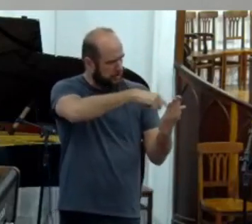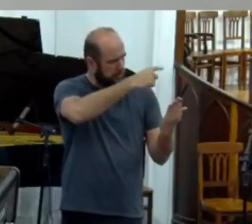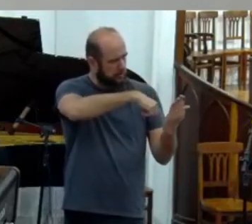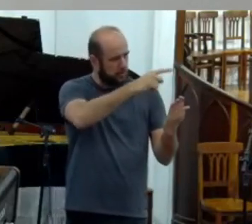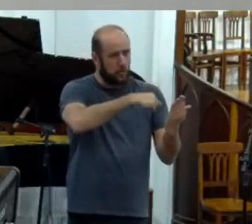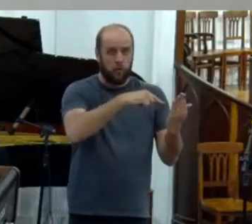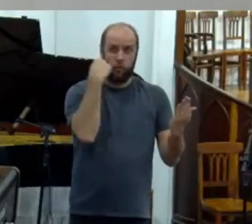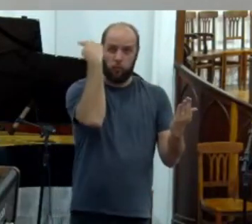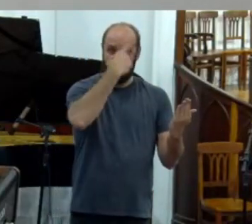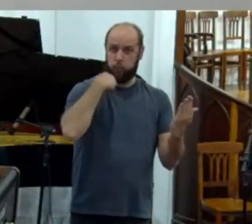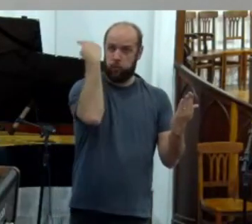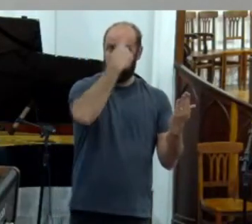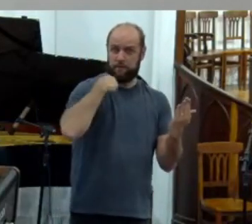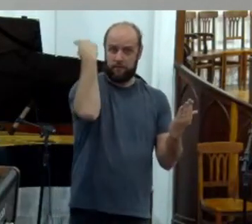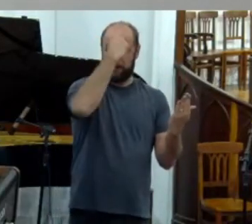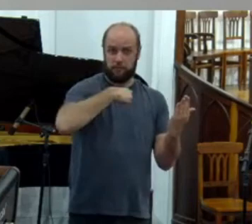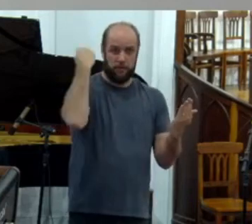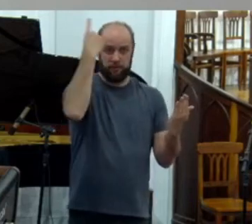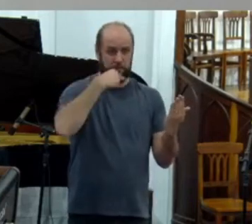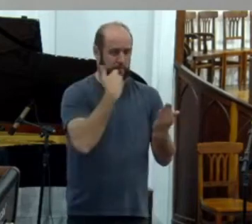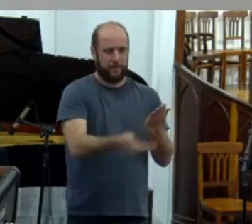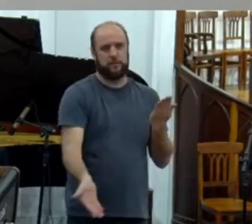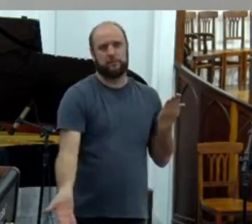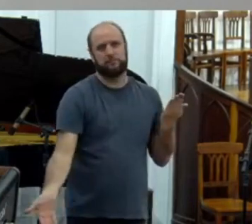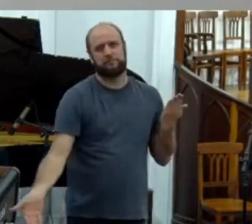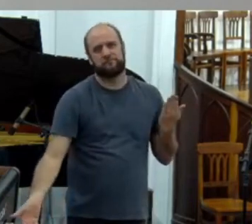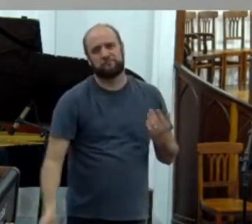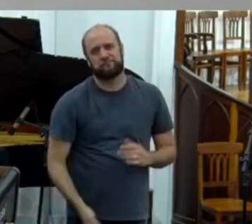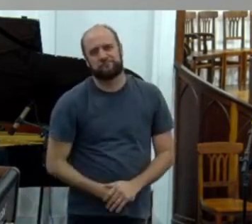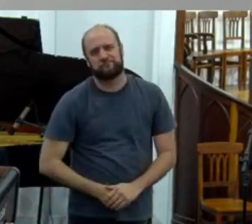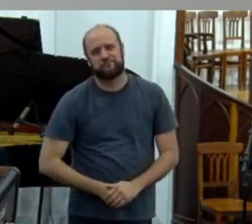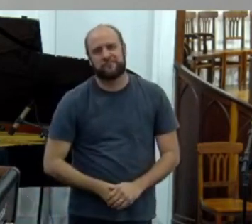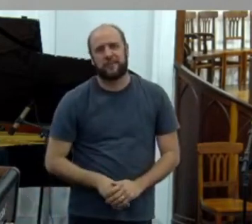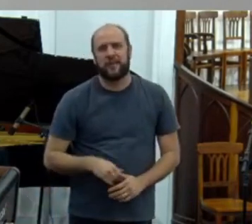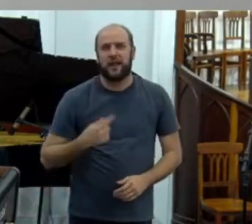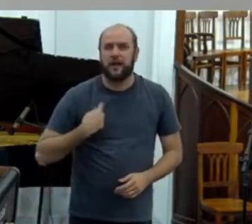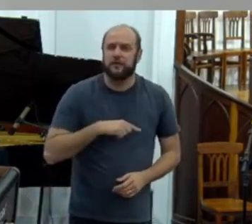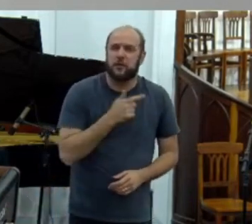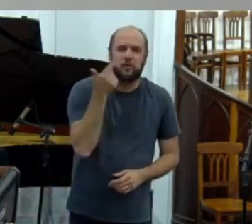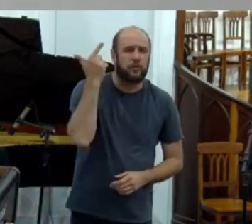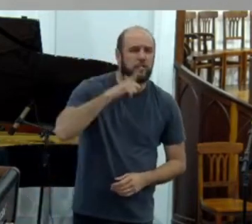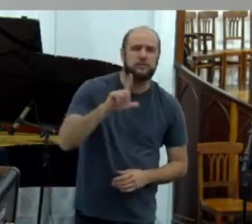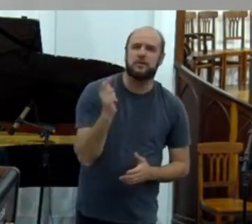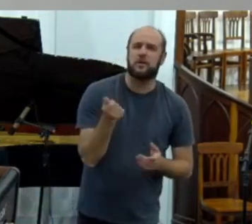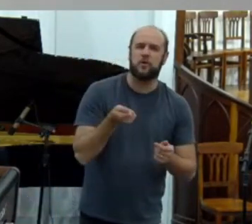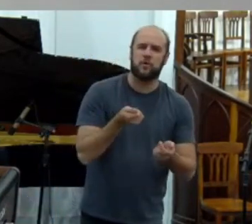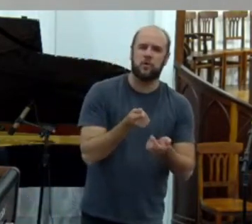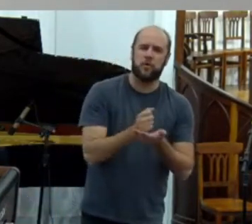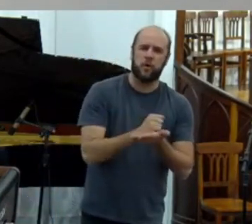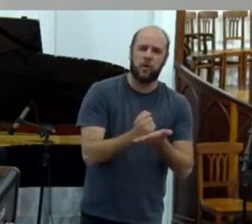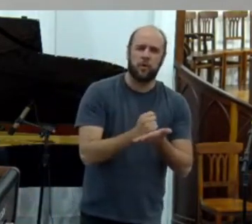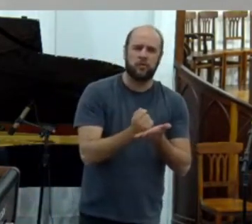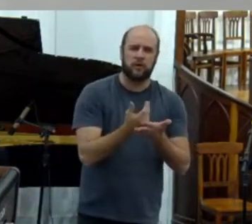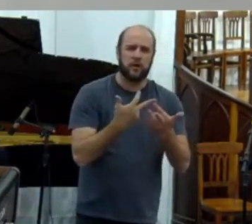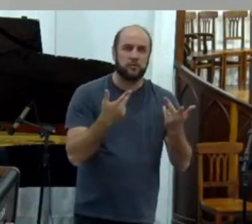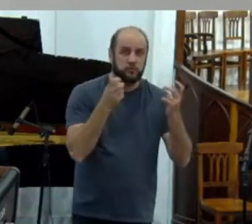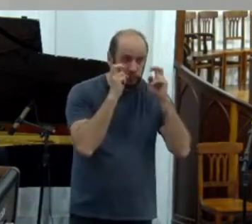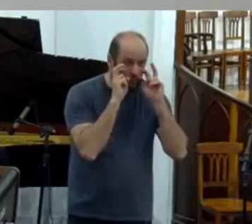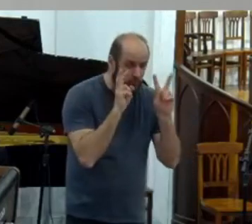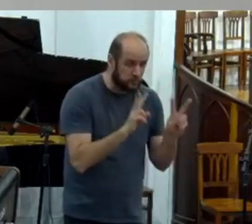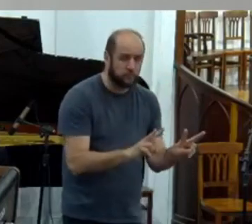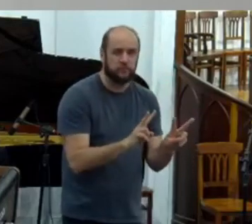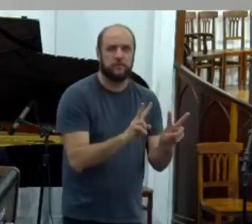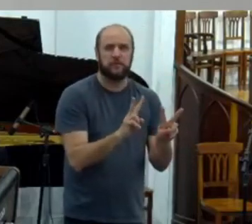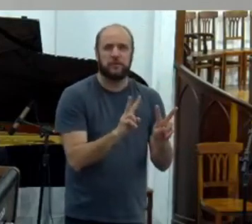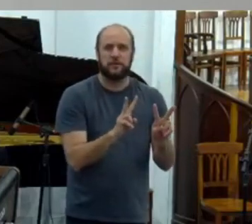4 horas de nossa vida? A gente não consegue muitas vezes nem controlar aquilo que está diante dos nossos olhos,